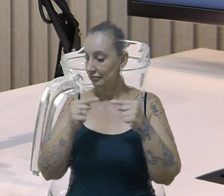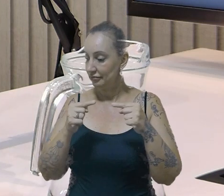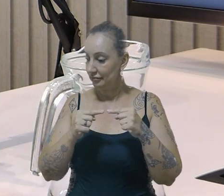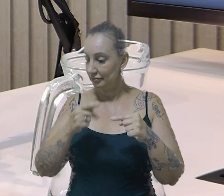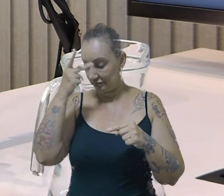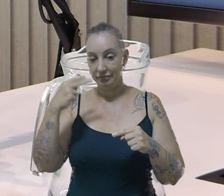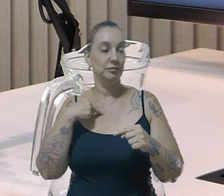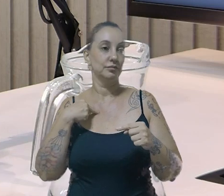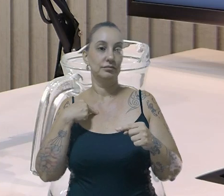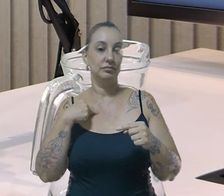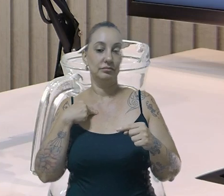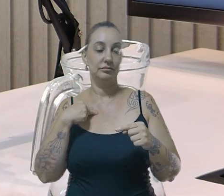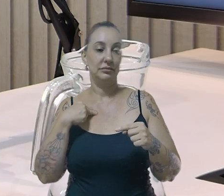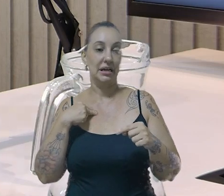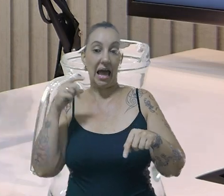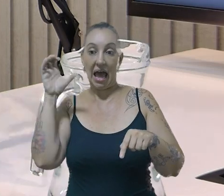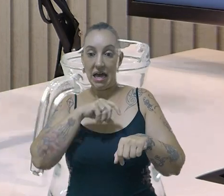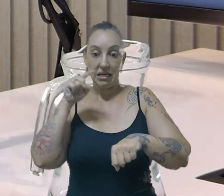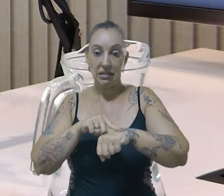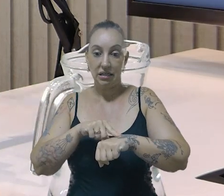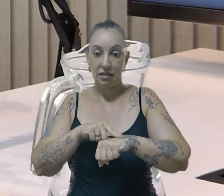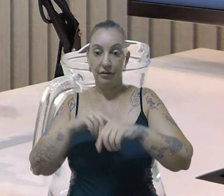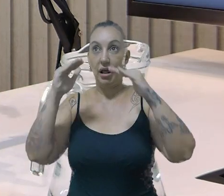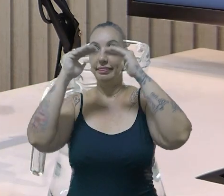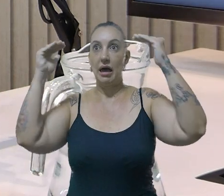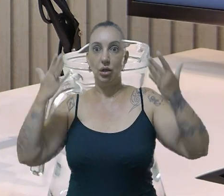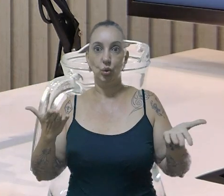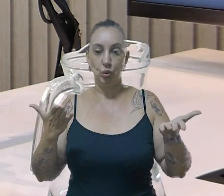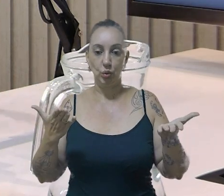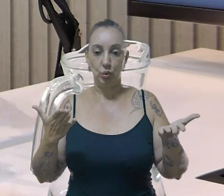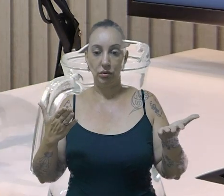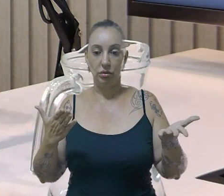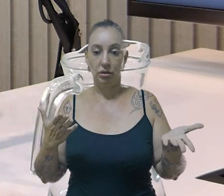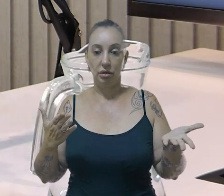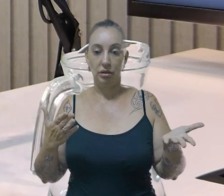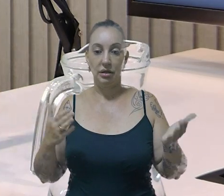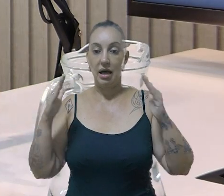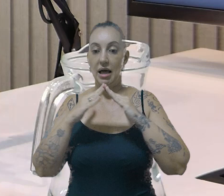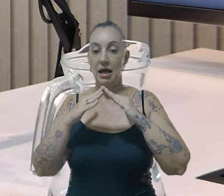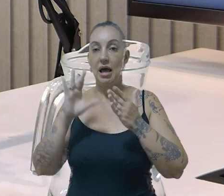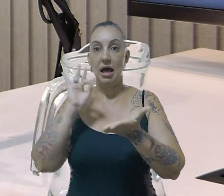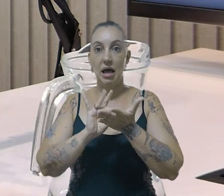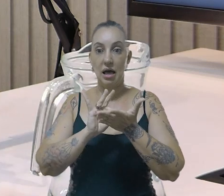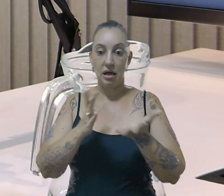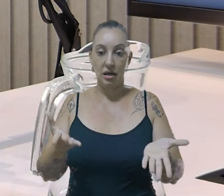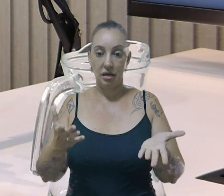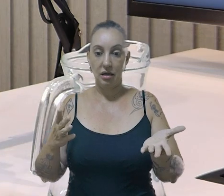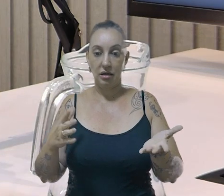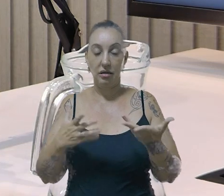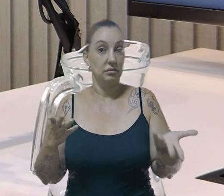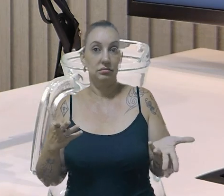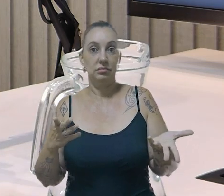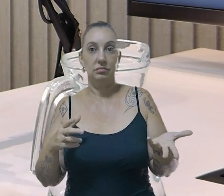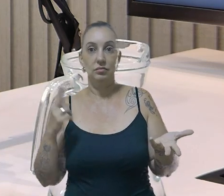pode pegar nos 45 do segundo tempo e falar que tem um teto sabe no cenário falar não é uma casa realista que tem um um teto meu